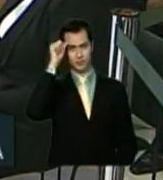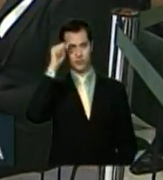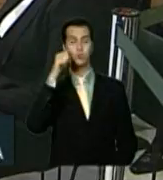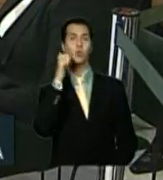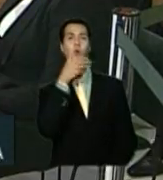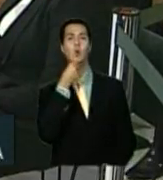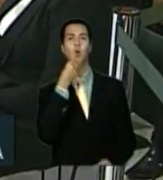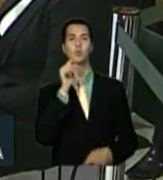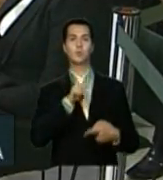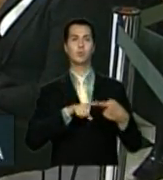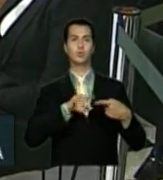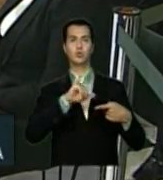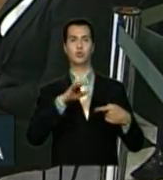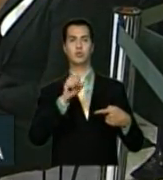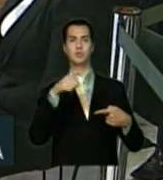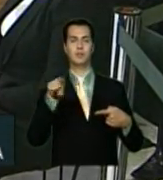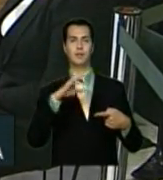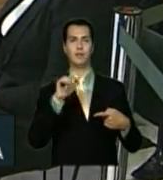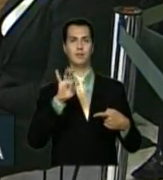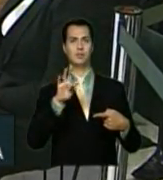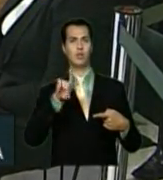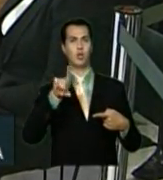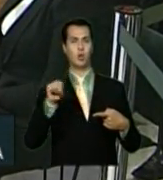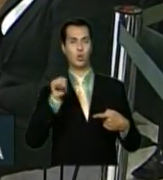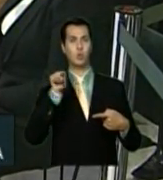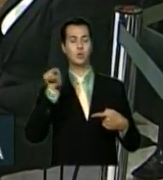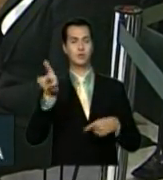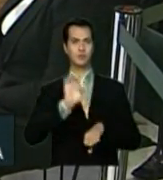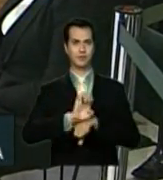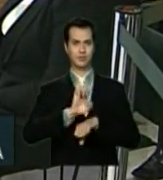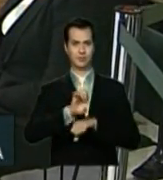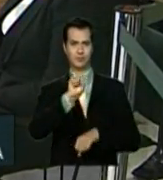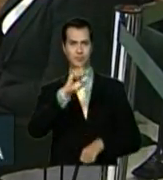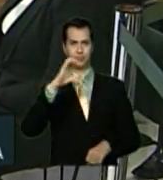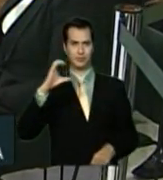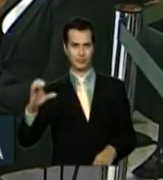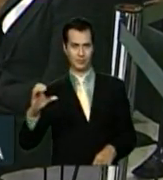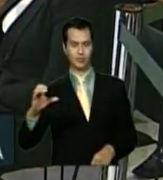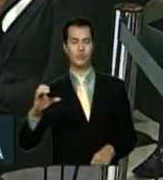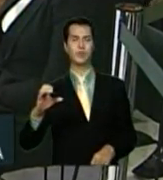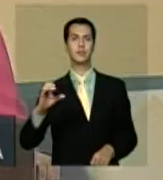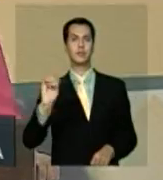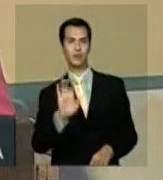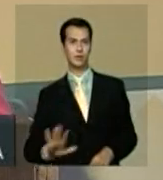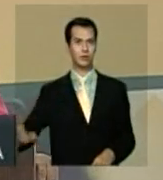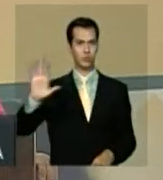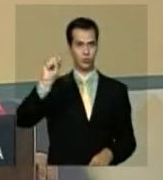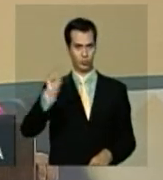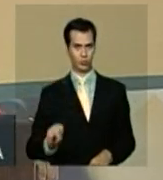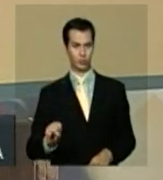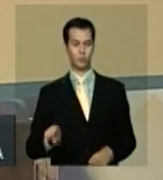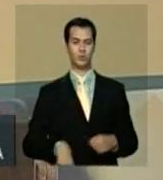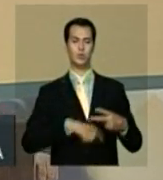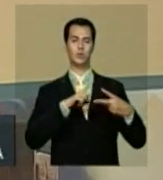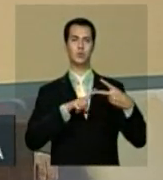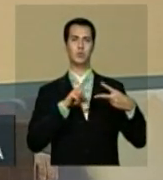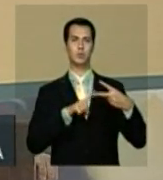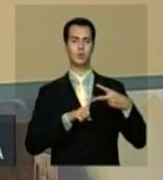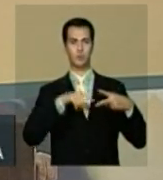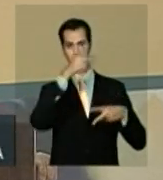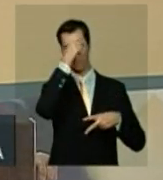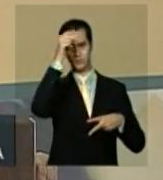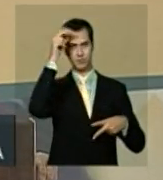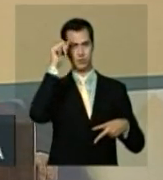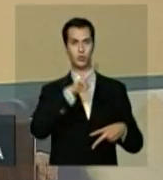de chamb da cidade de Biguaçu Estado de Santa Catarina pela região sul o prefeito Lineu